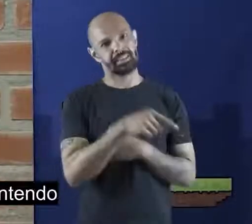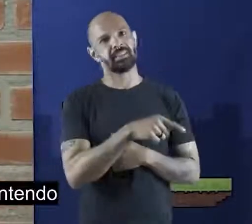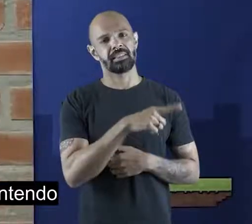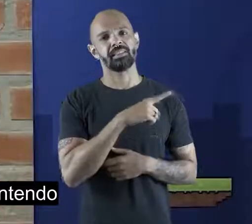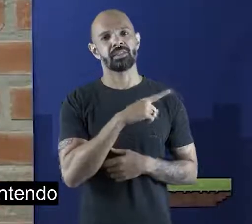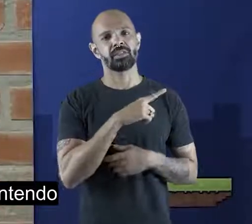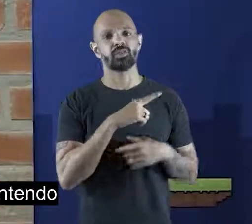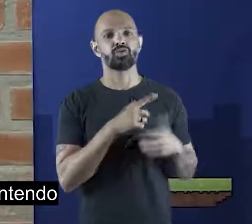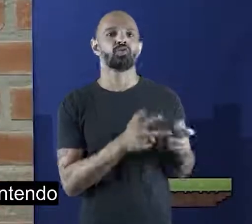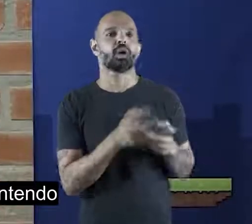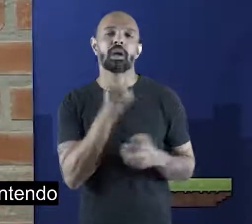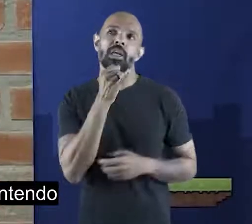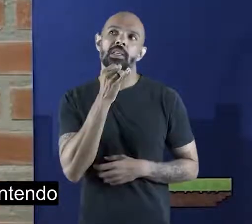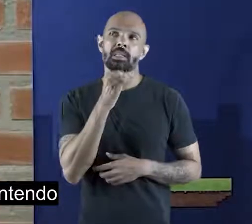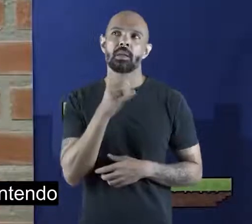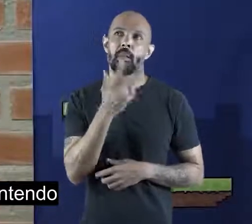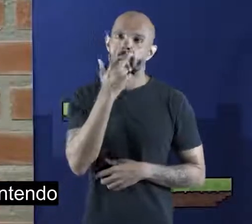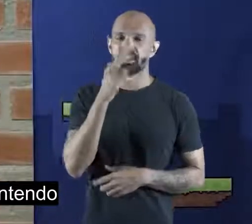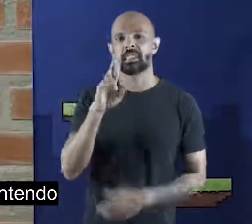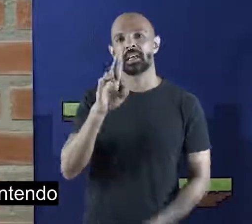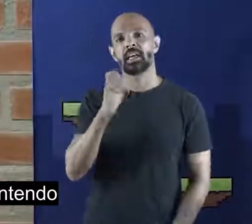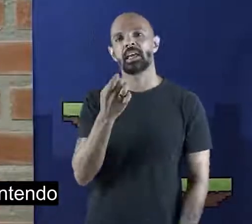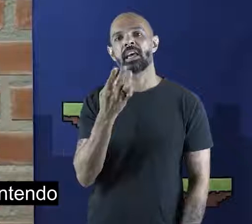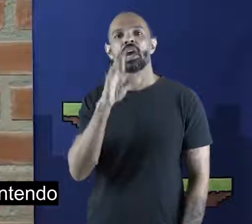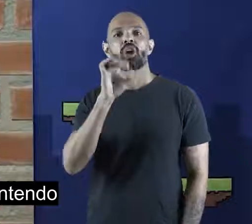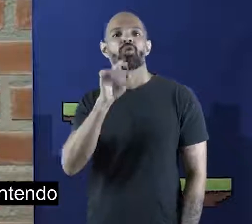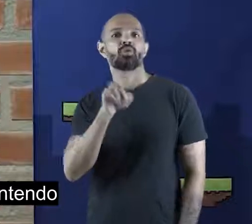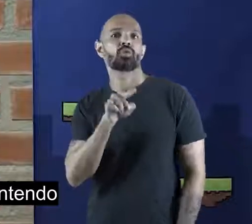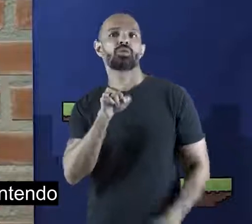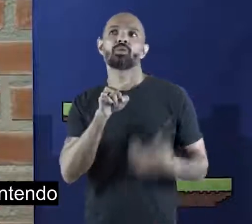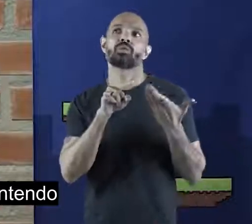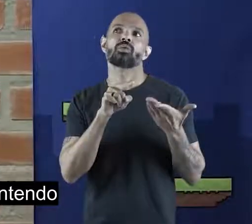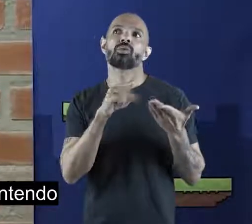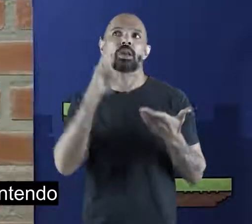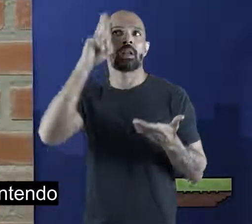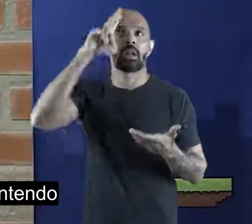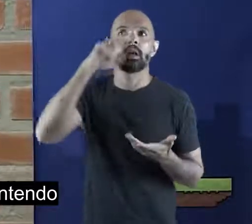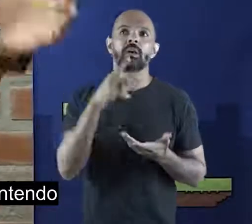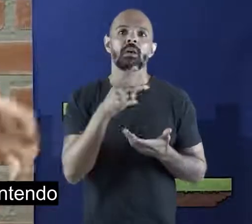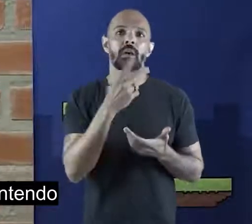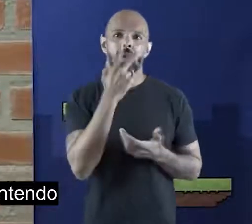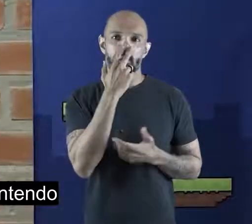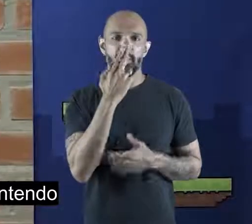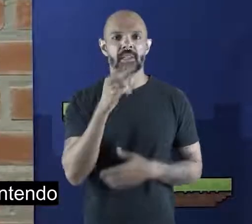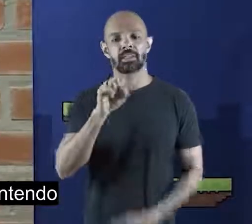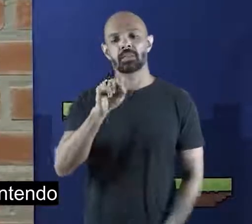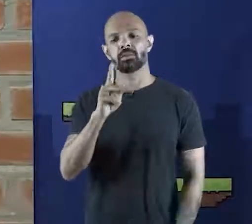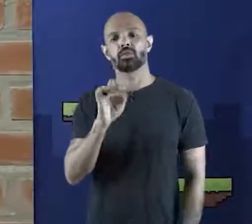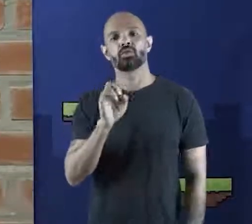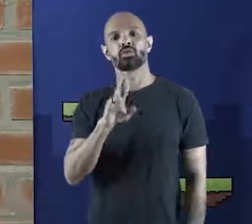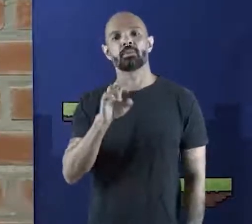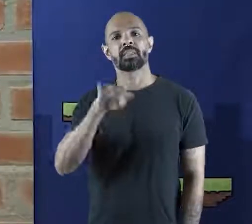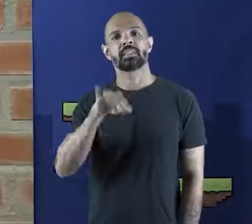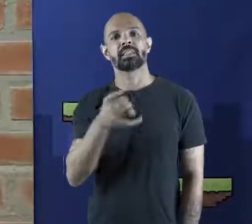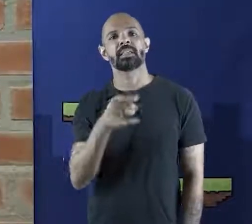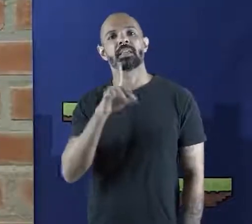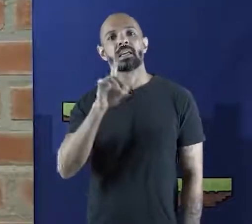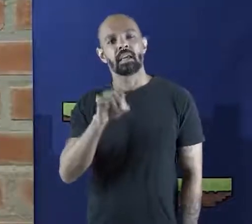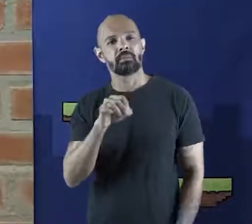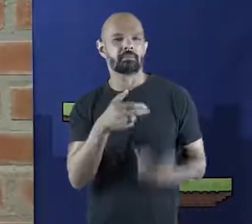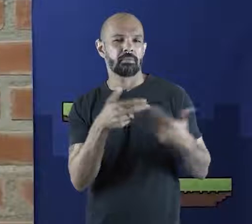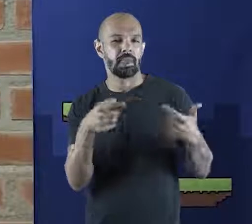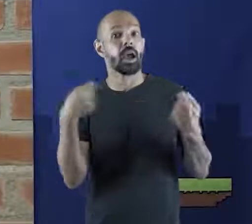do jogo, vamos fazer um jogo estilo retrô, estilo lembrando Super Nintendo, com essa pegada, papapá. Ou